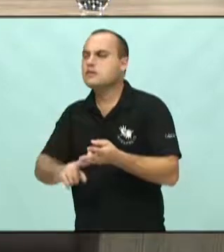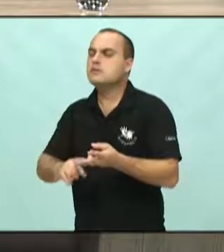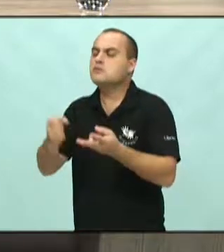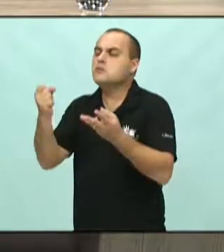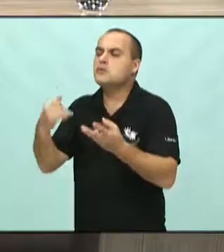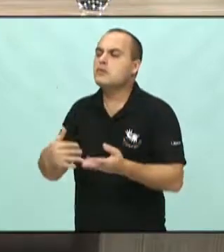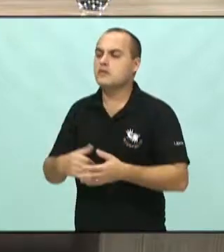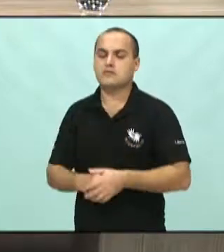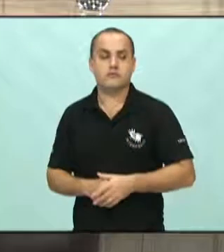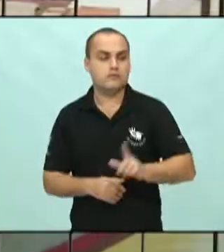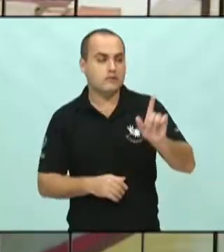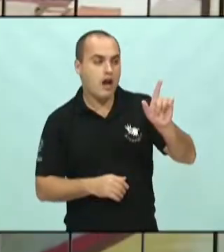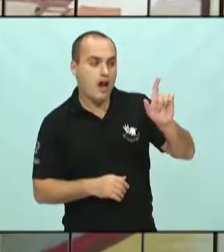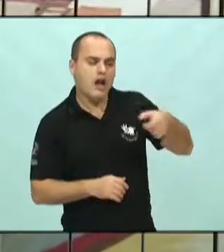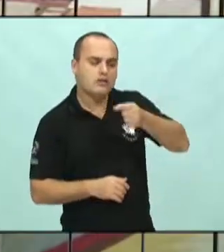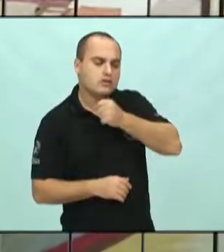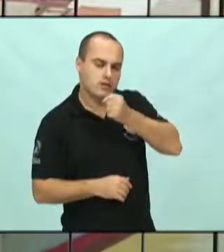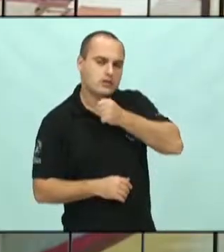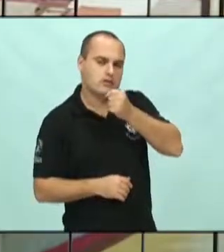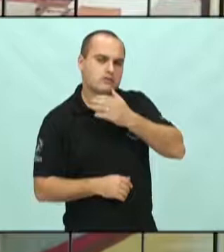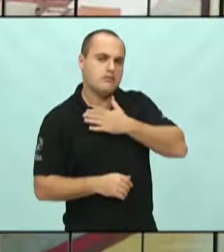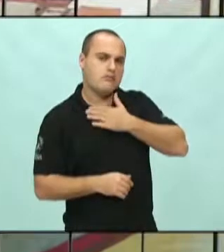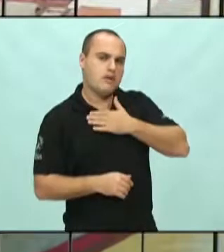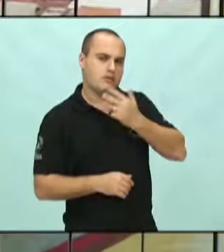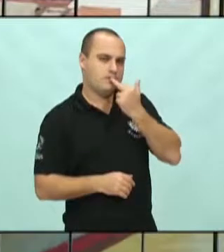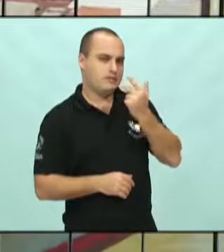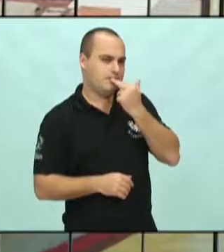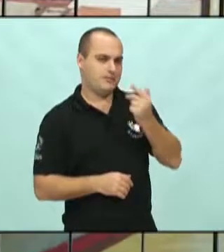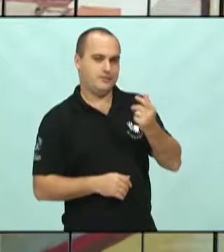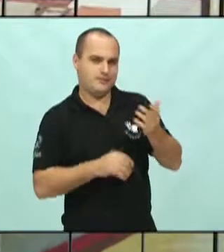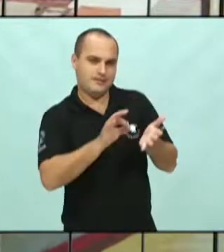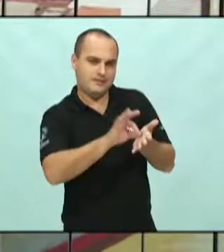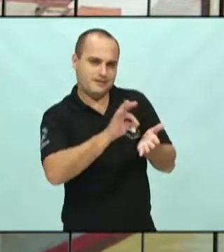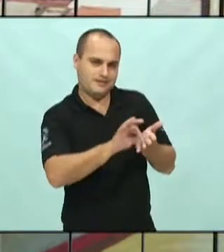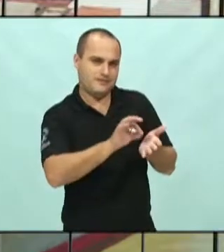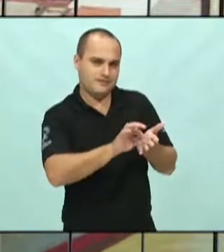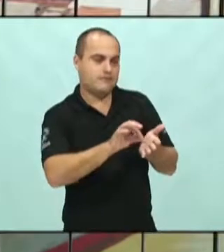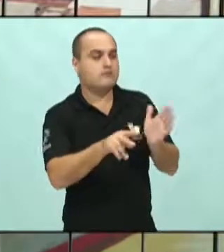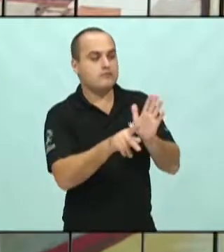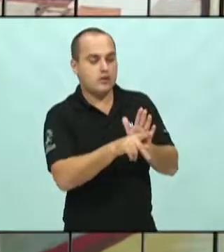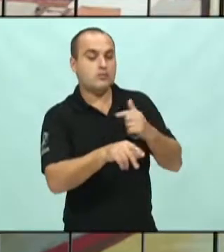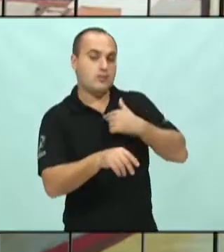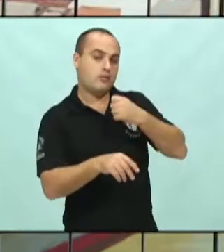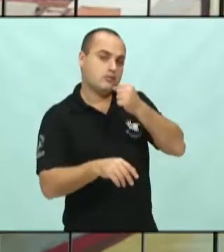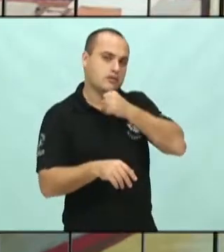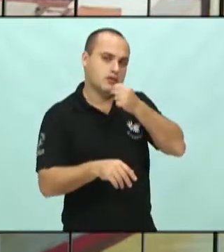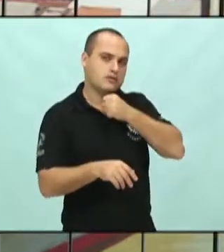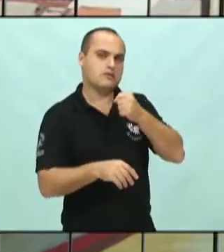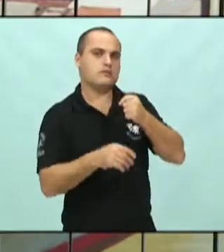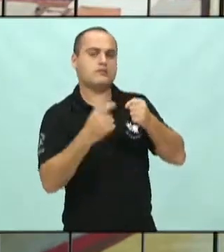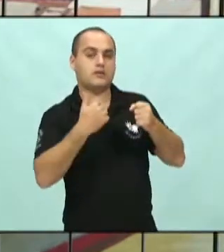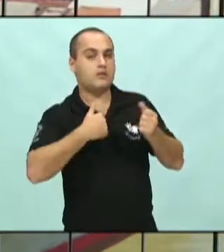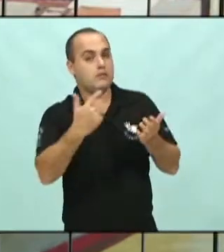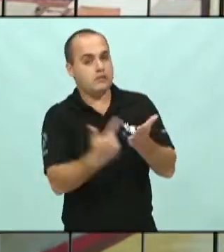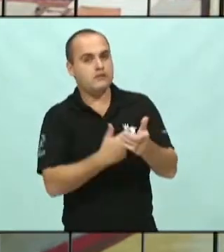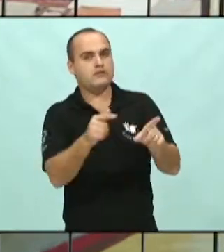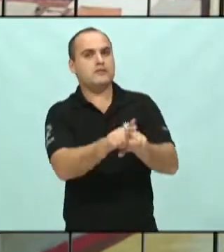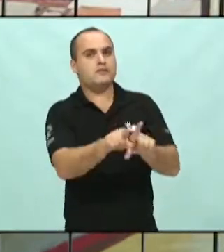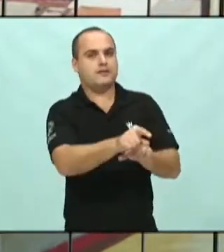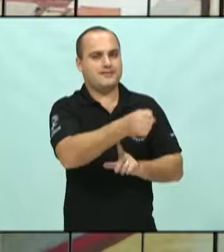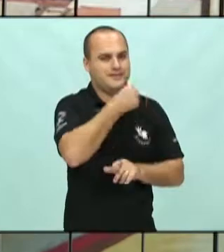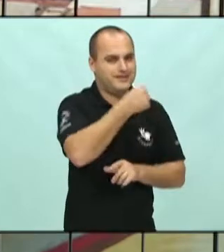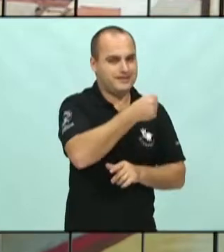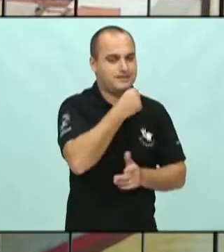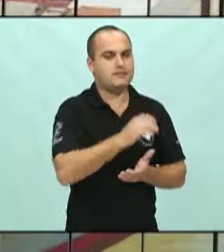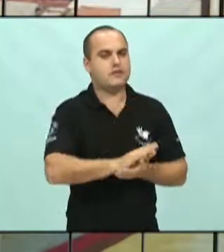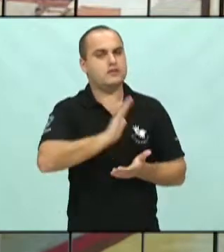bem jornalístico. Jornalístico. Mesmo, que é o meu estilo de escrever, né? Eu sou jornalista de formação, também já atuei na imprensa de Itajaí